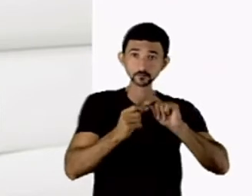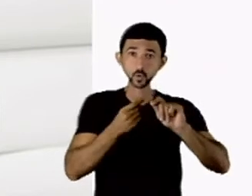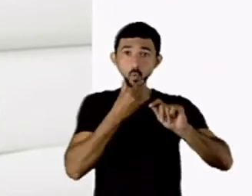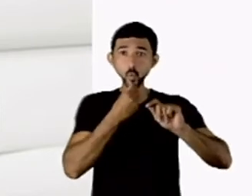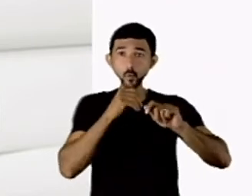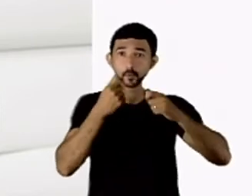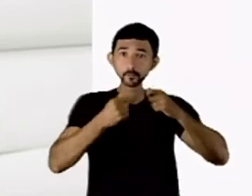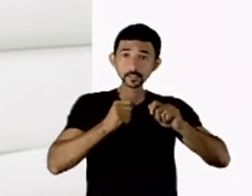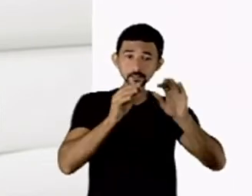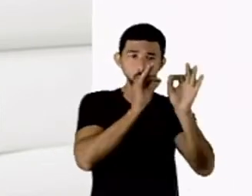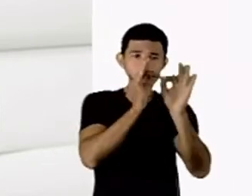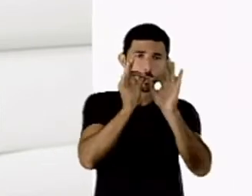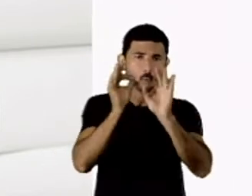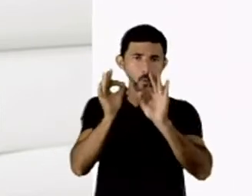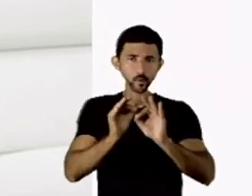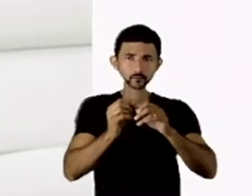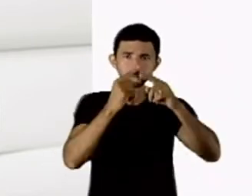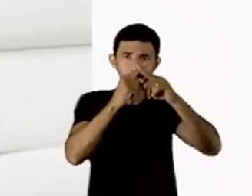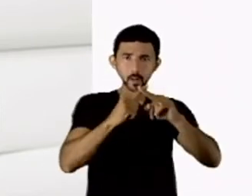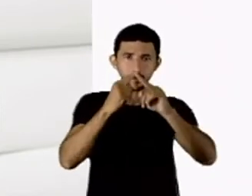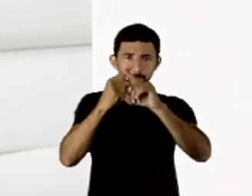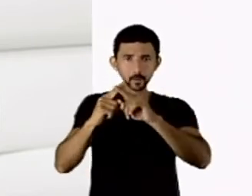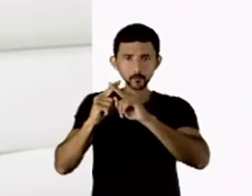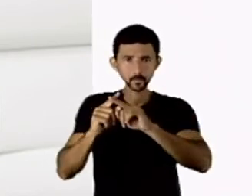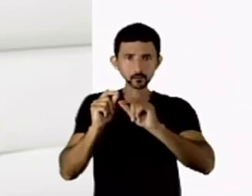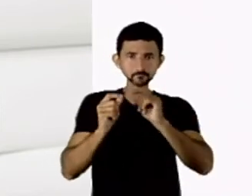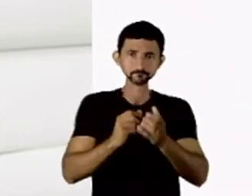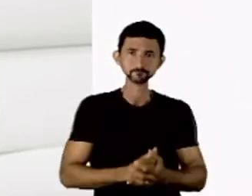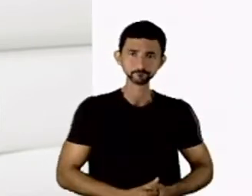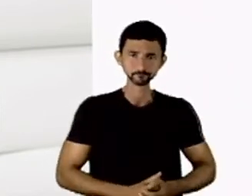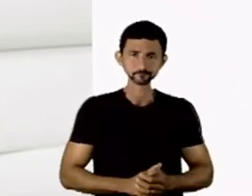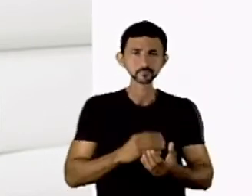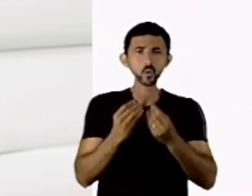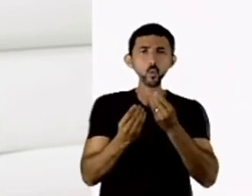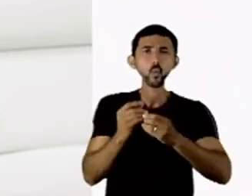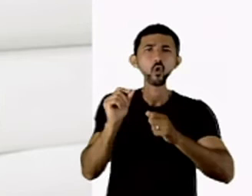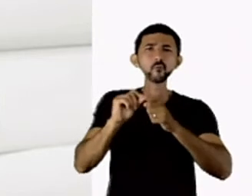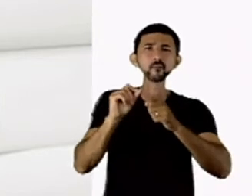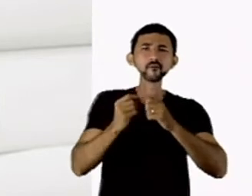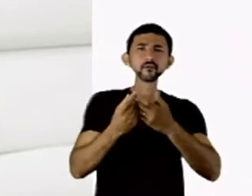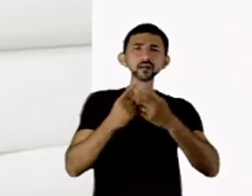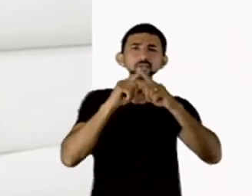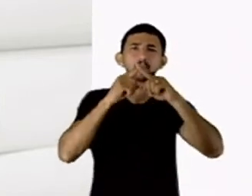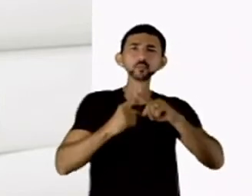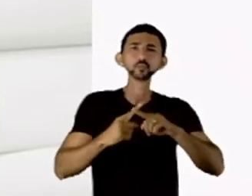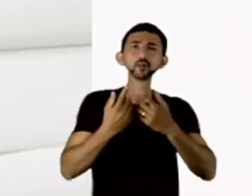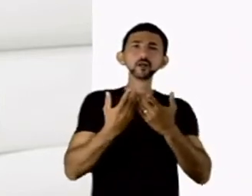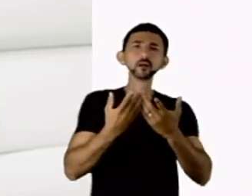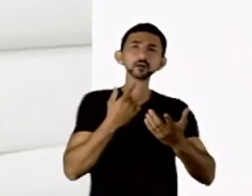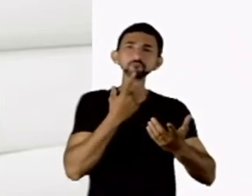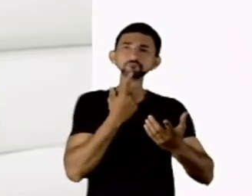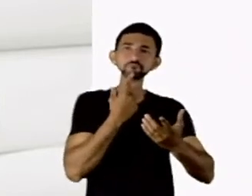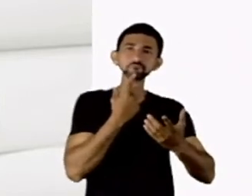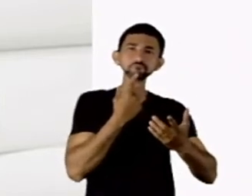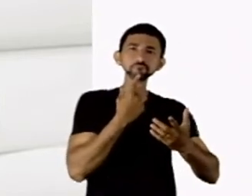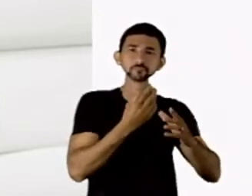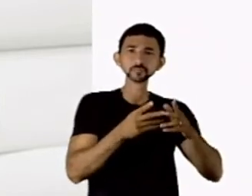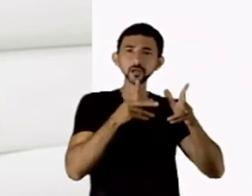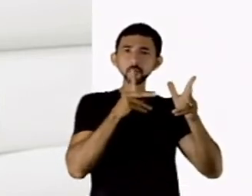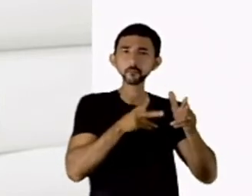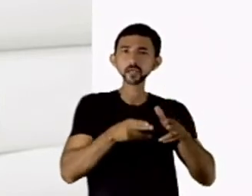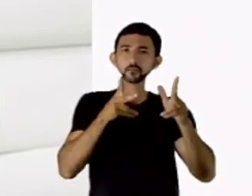Cleison precisou realizar multiplicações. E como é que eu faço uma multiplicação que eu tenho fatores